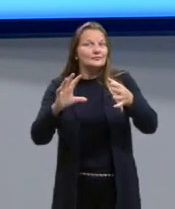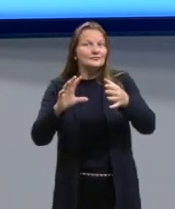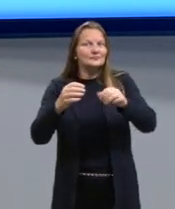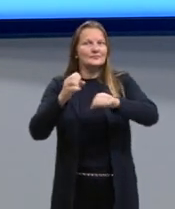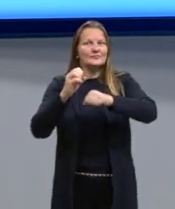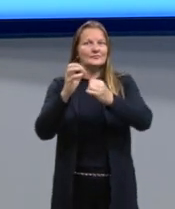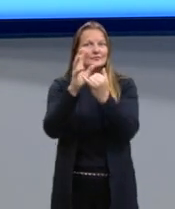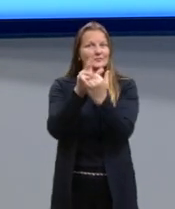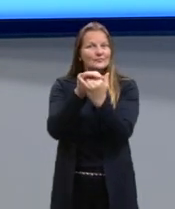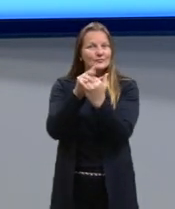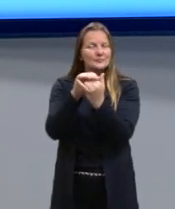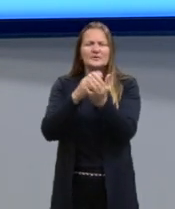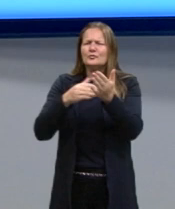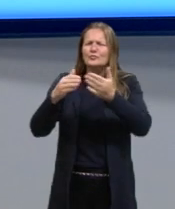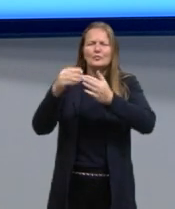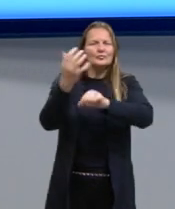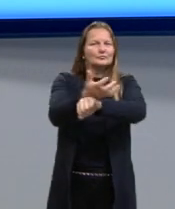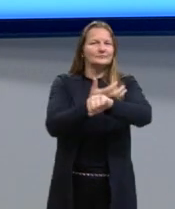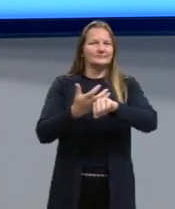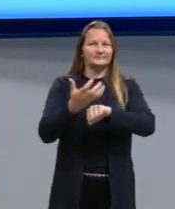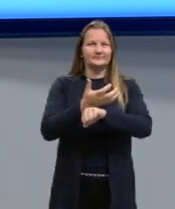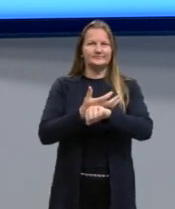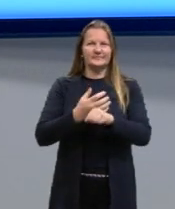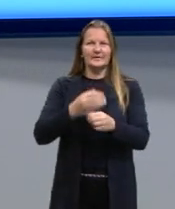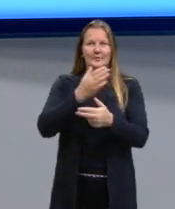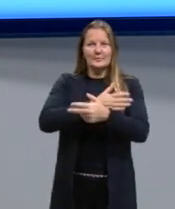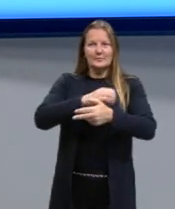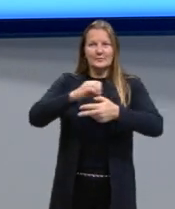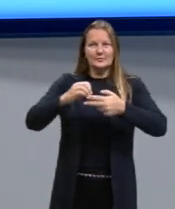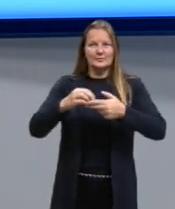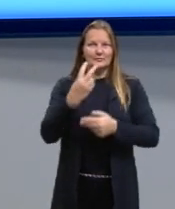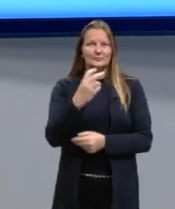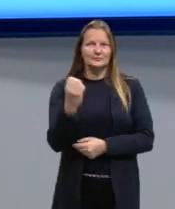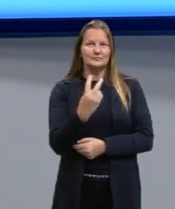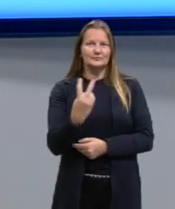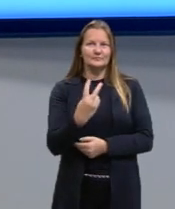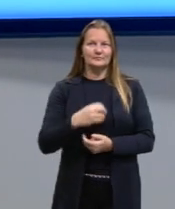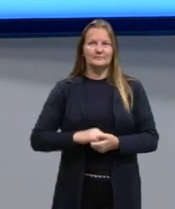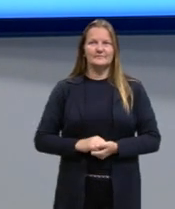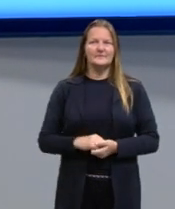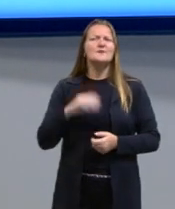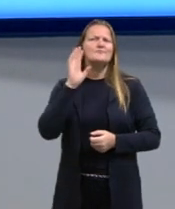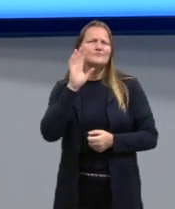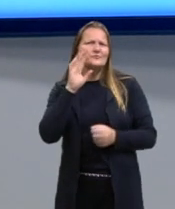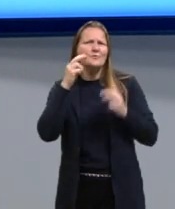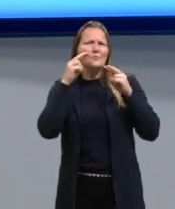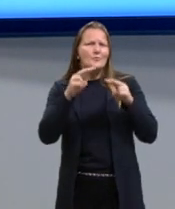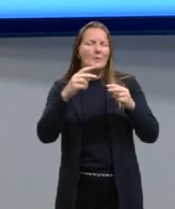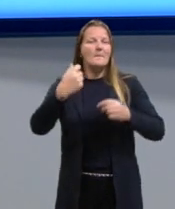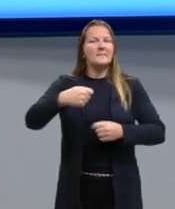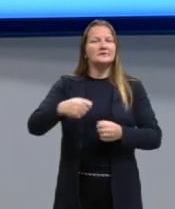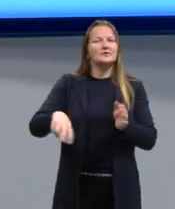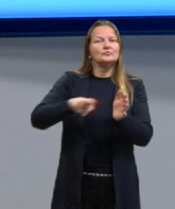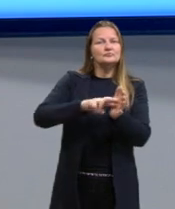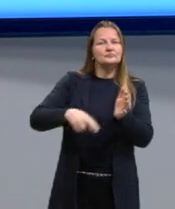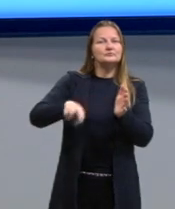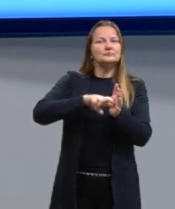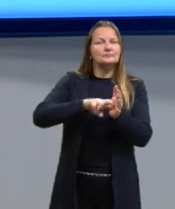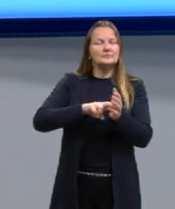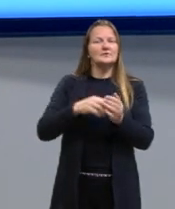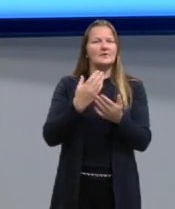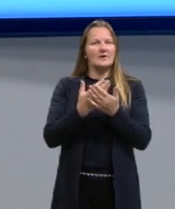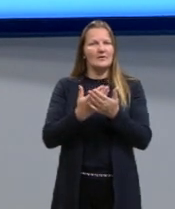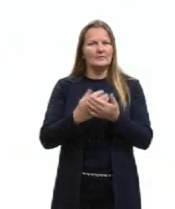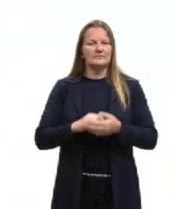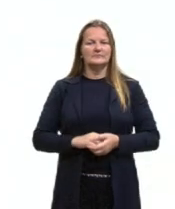de todos os componentes do Pré Enem 2022 então é bacana para quem precisa retomar aí algumas